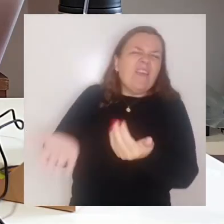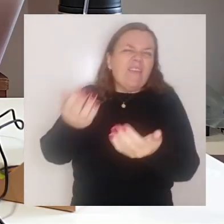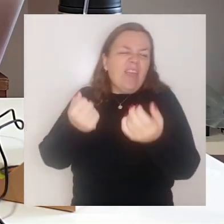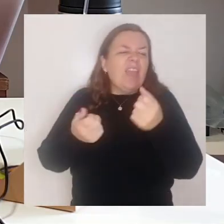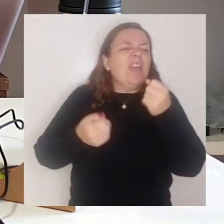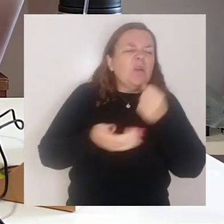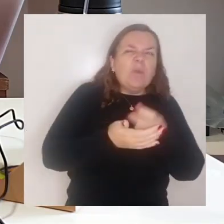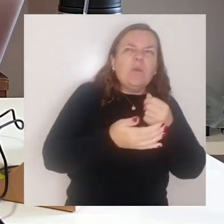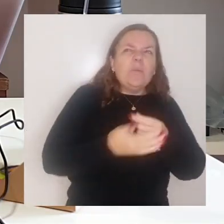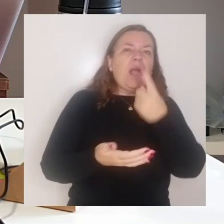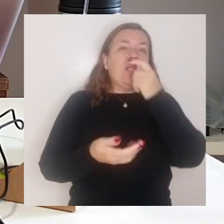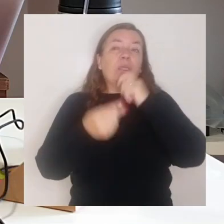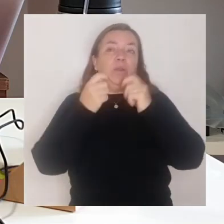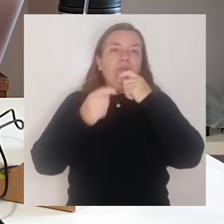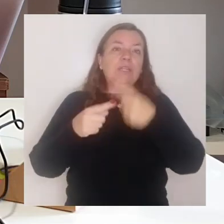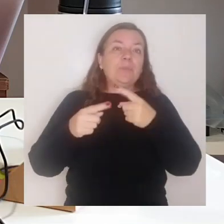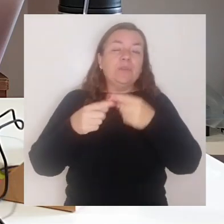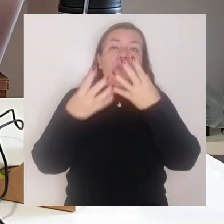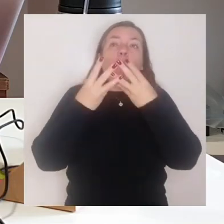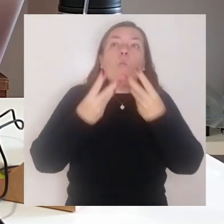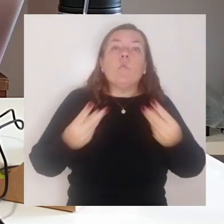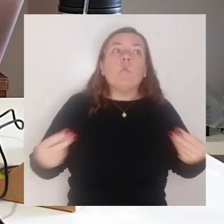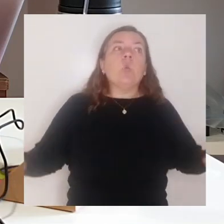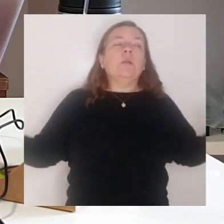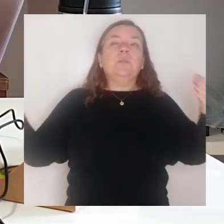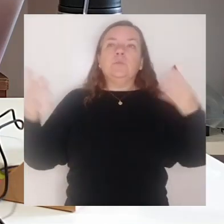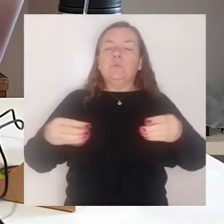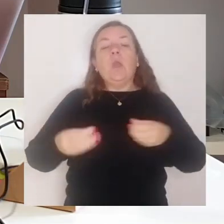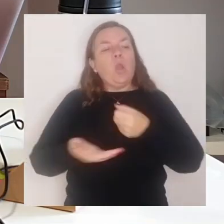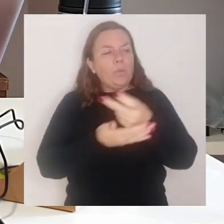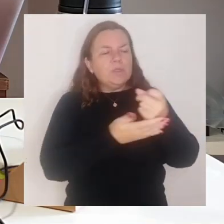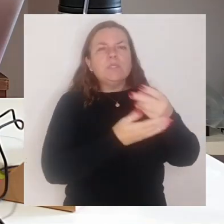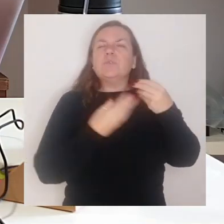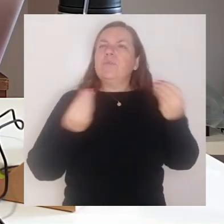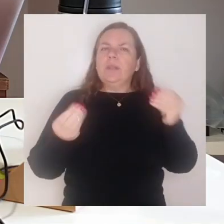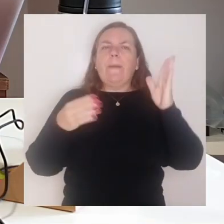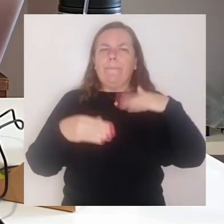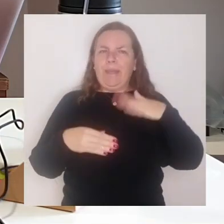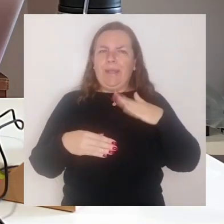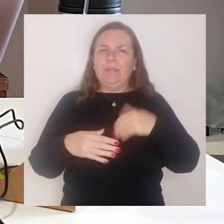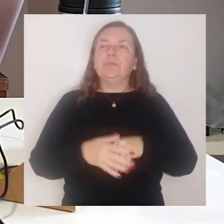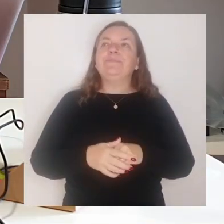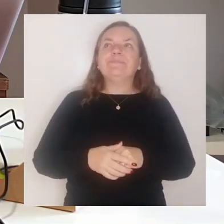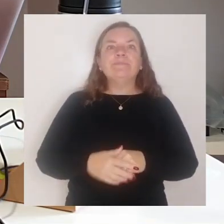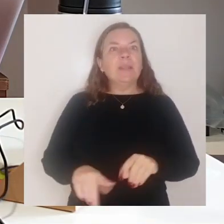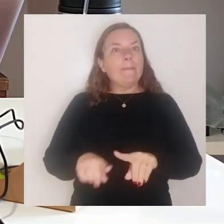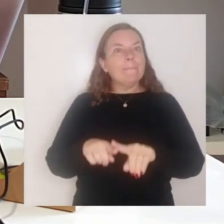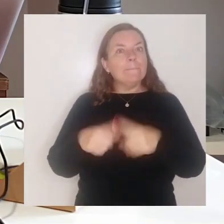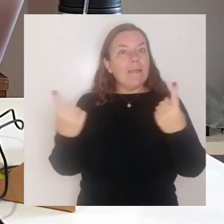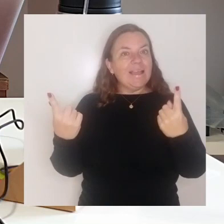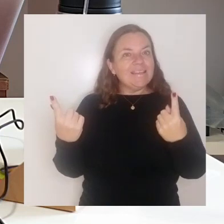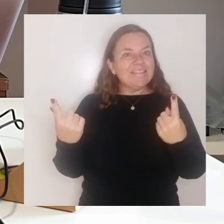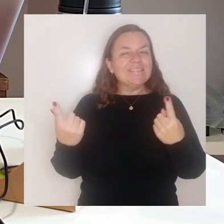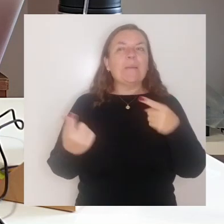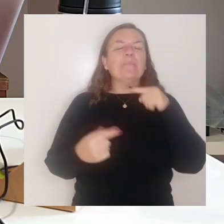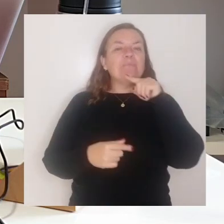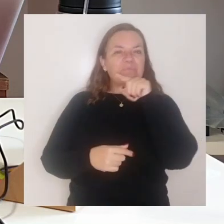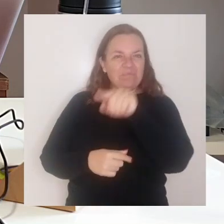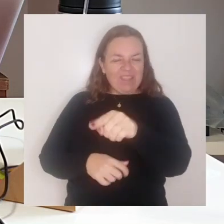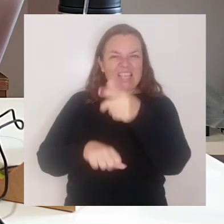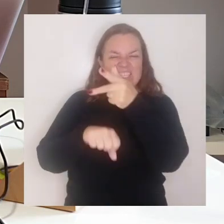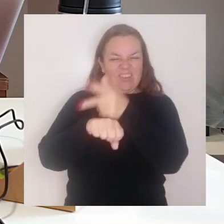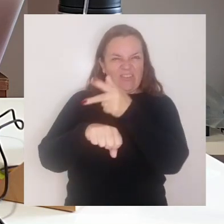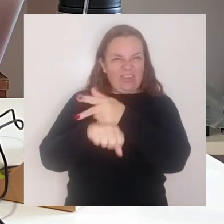que venha comprar sorvete, porque antes que derreta e estrague tudo, eu vou vender a um preço de custo. Só que